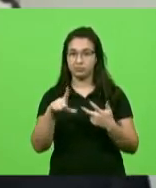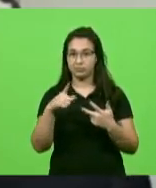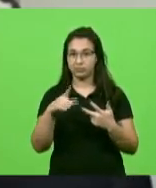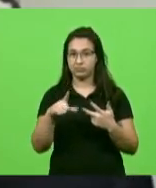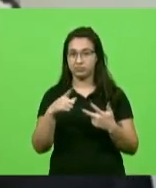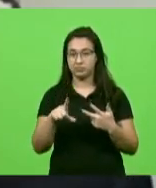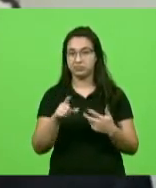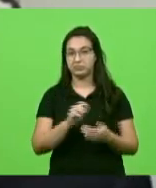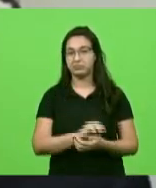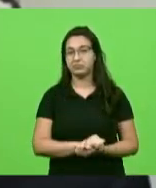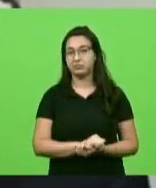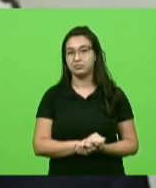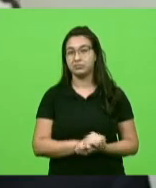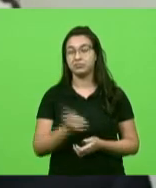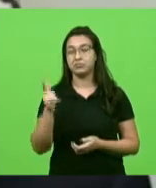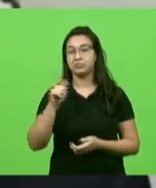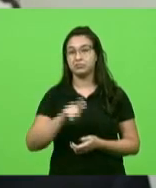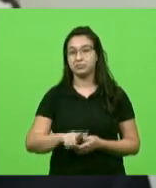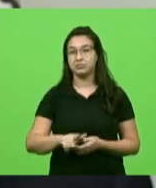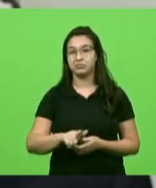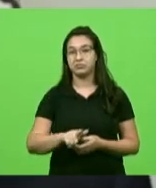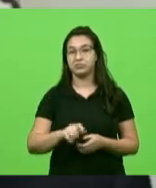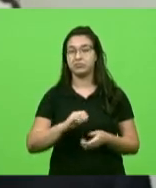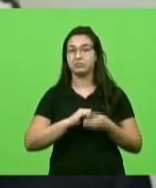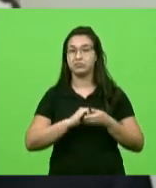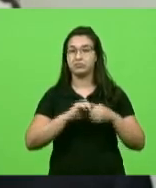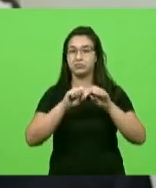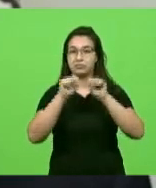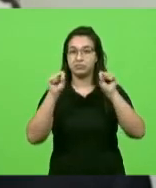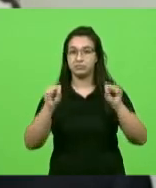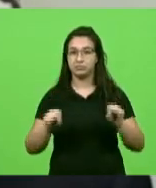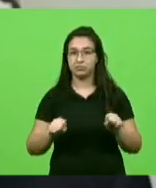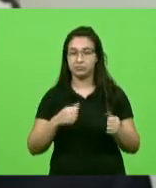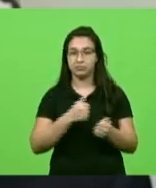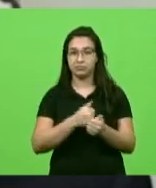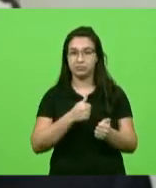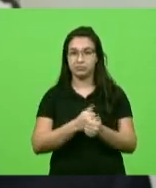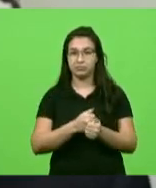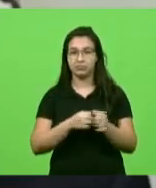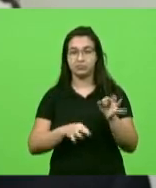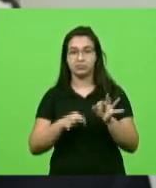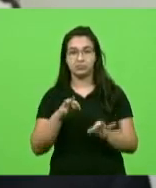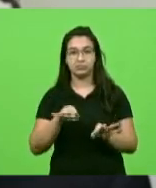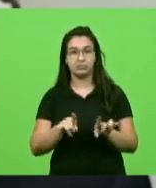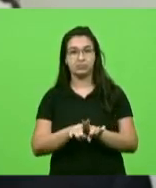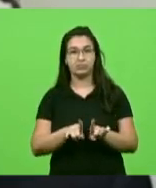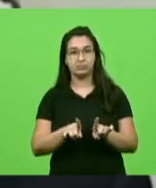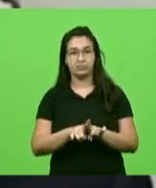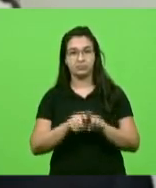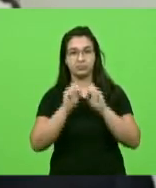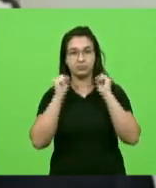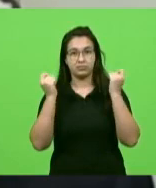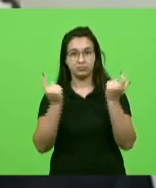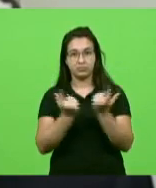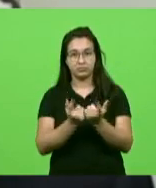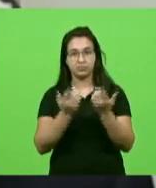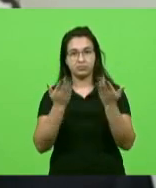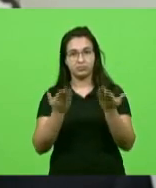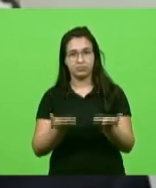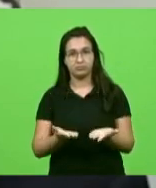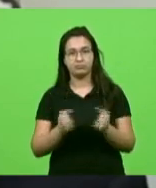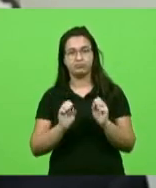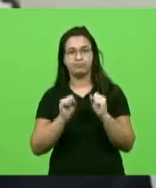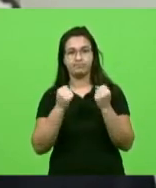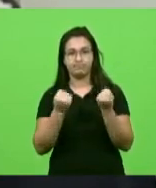tribunal quero cumprimentar também aos servidores do tribunal de justiça e também da Assembleia Legislativa pelo apoio pela dedicação